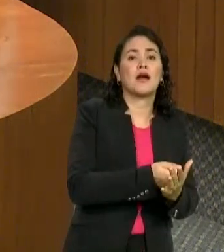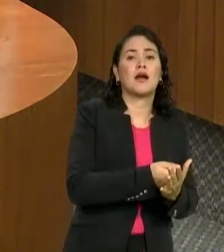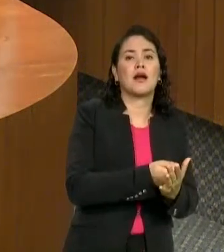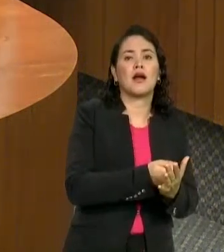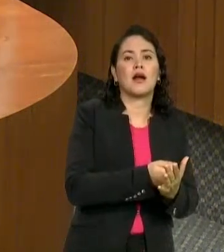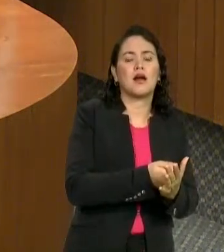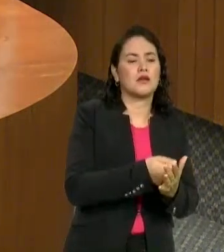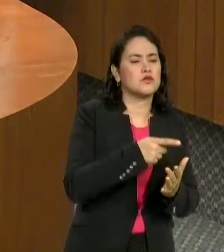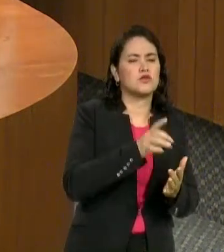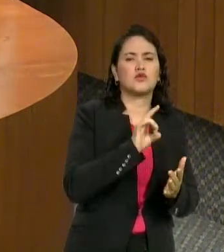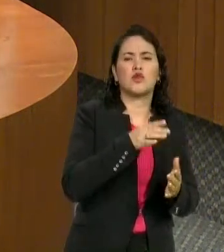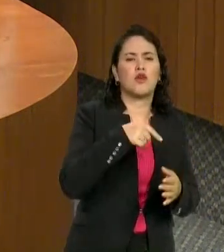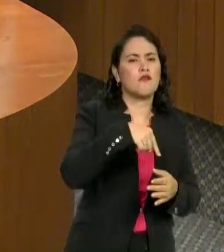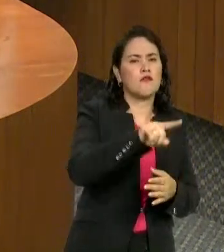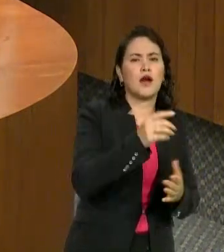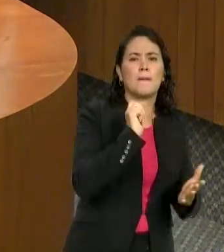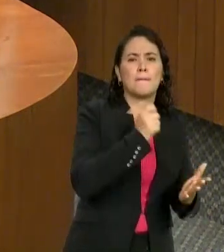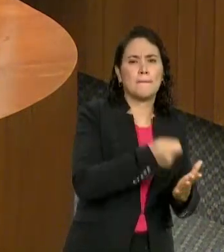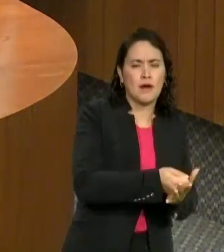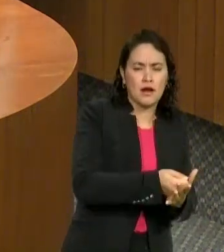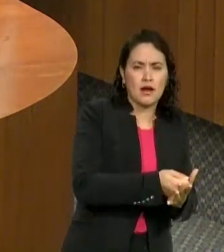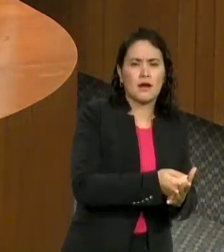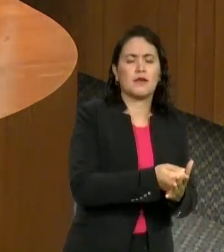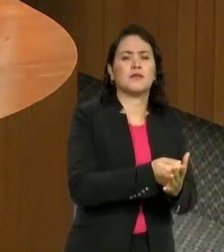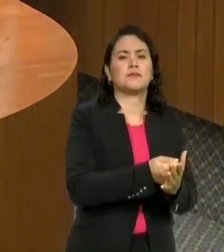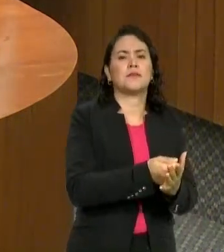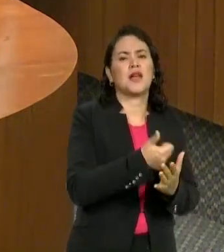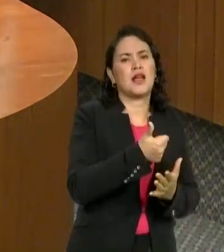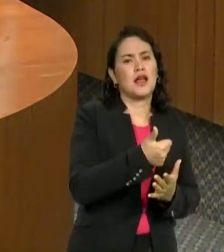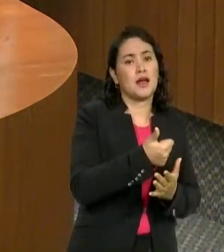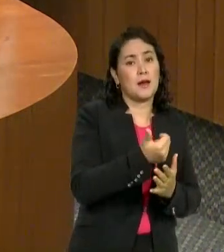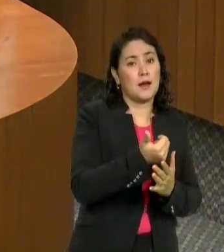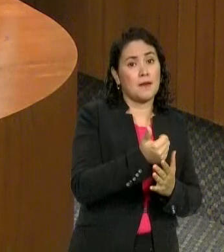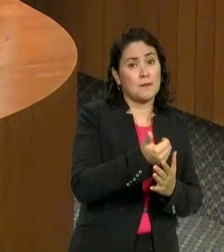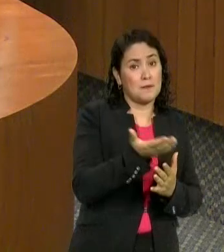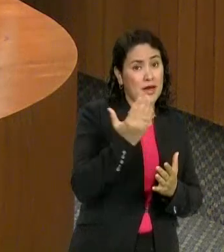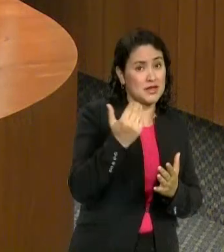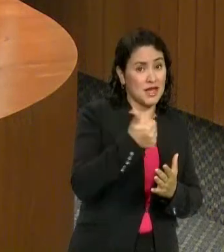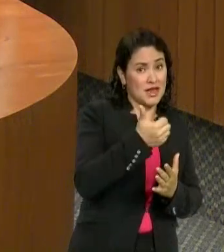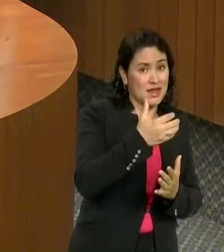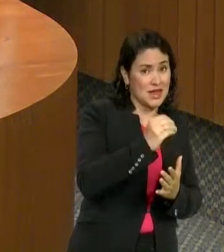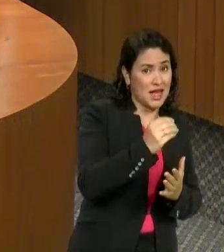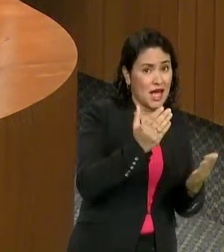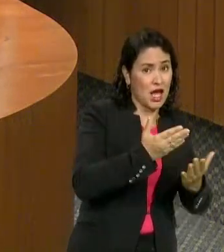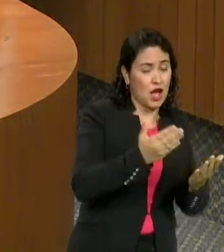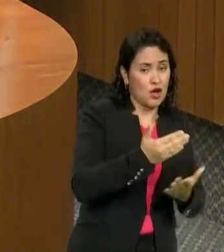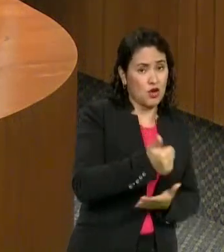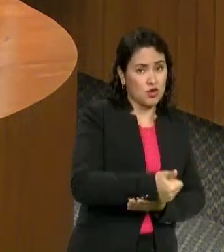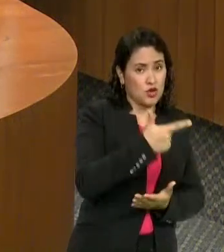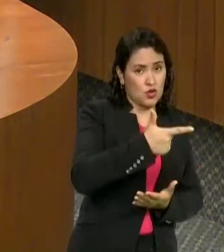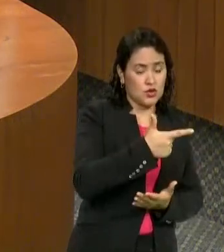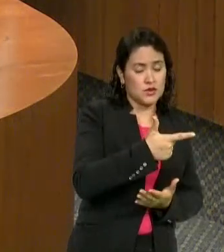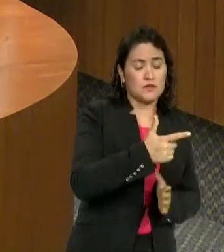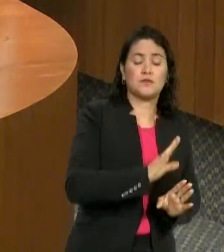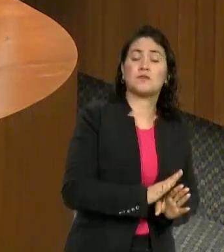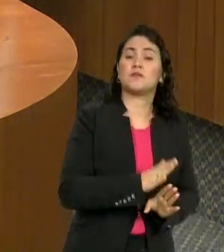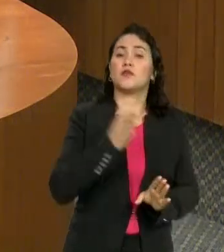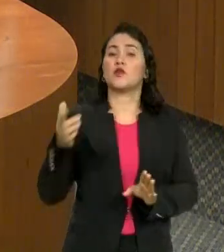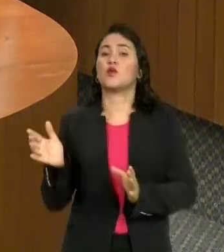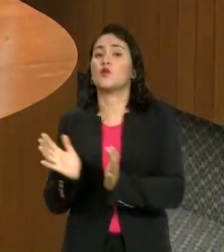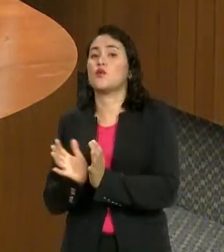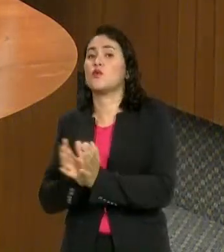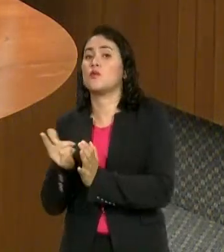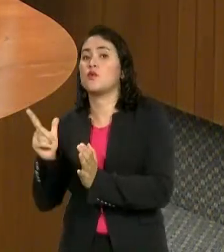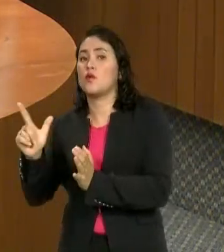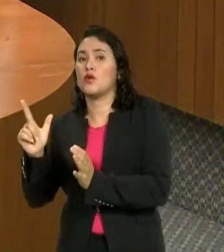era 77, o carro menor, e aí foi para 100, o de 88 foi para 115,